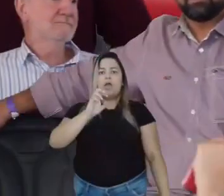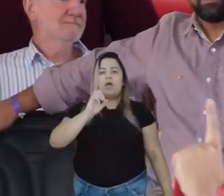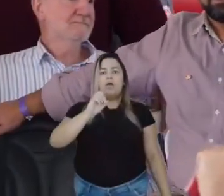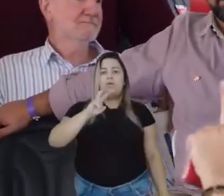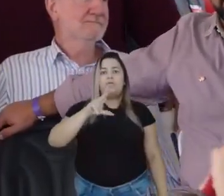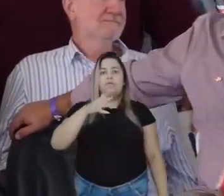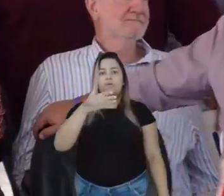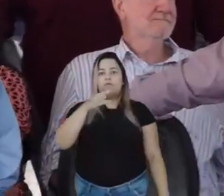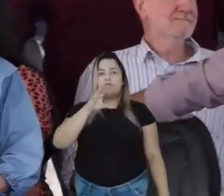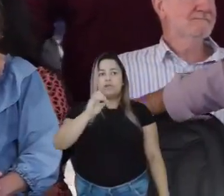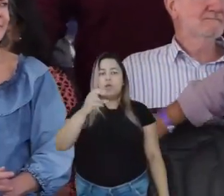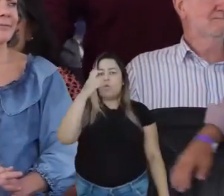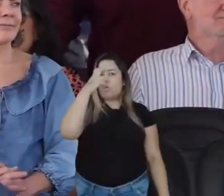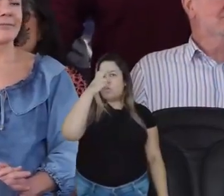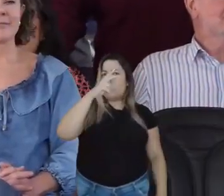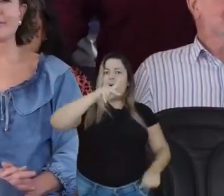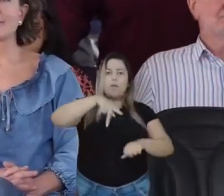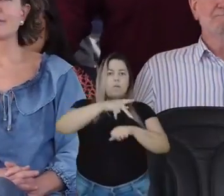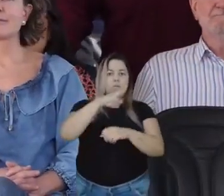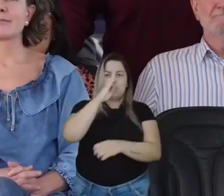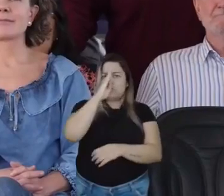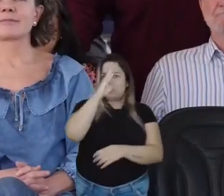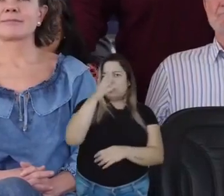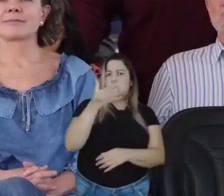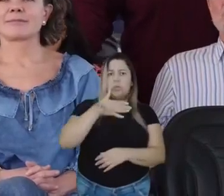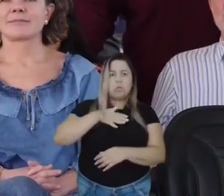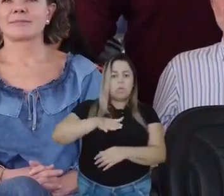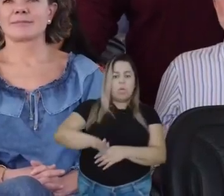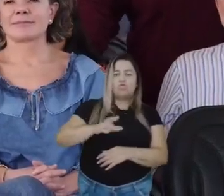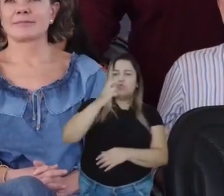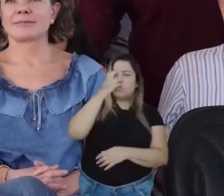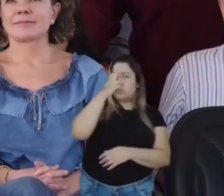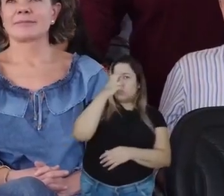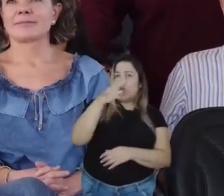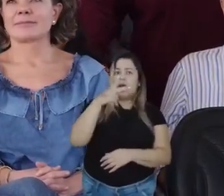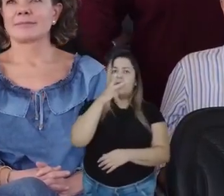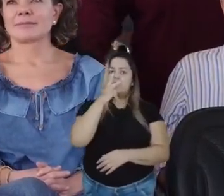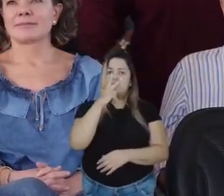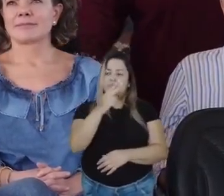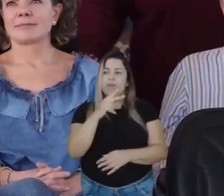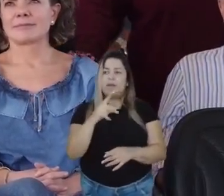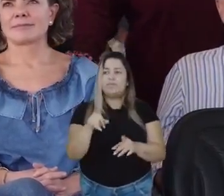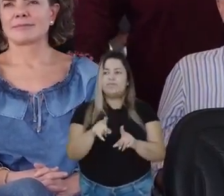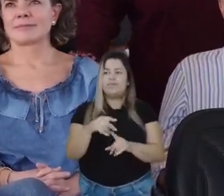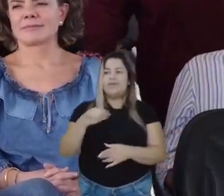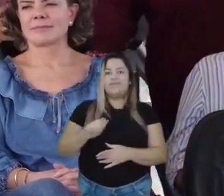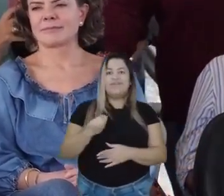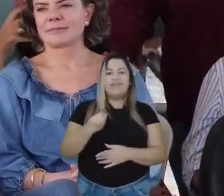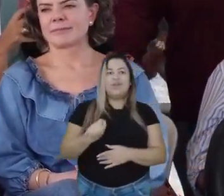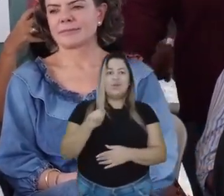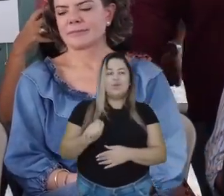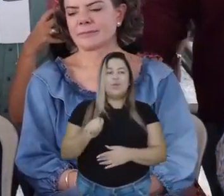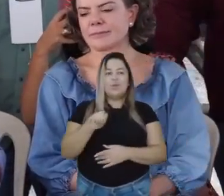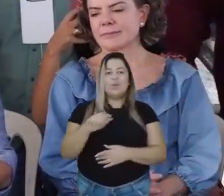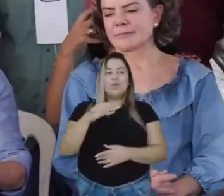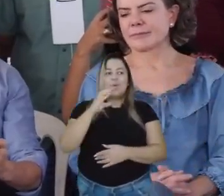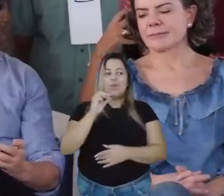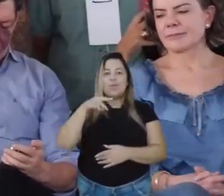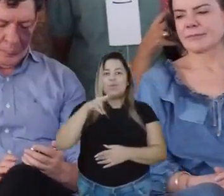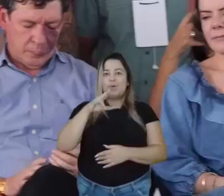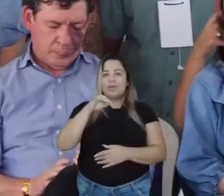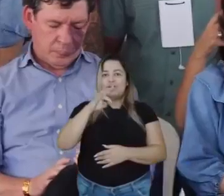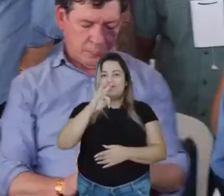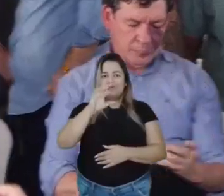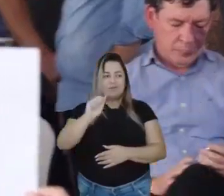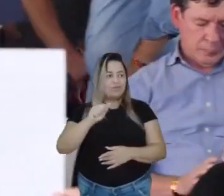Bolsonaro não gosta de cultura. Ele acha que artista é tudo comunista. Ele acha que artista é tudo bagunceiro. Ele acha que